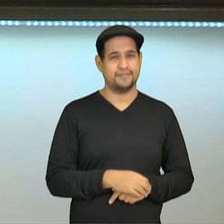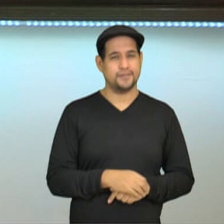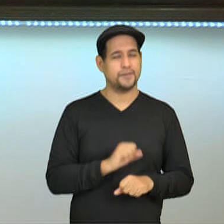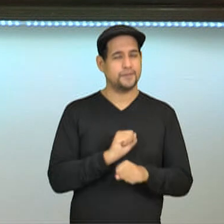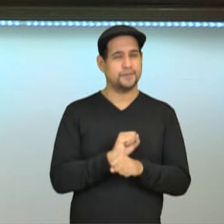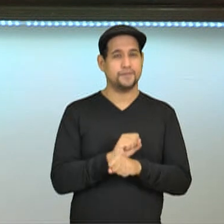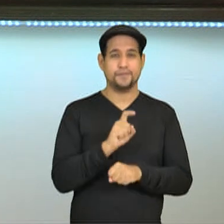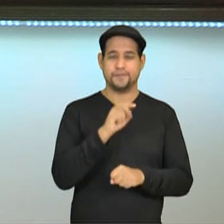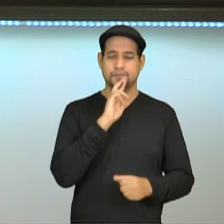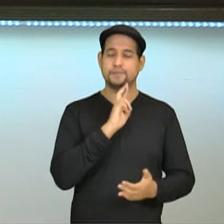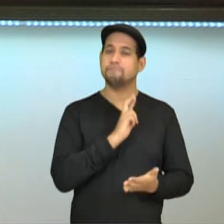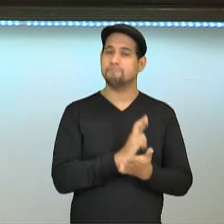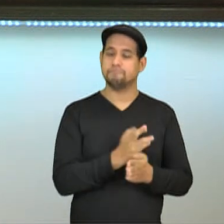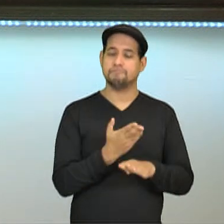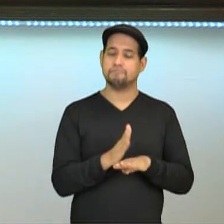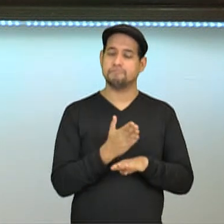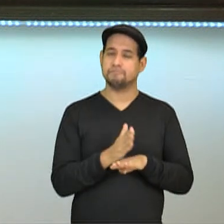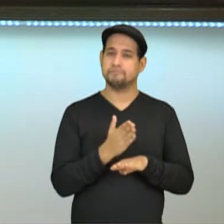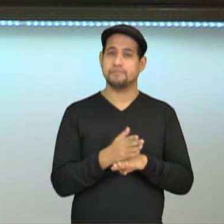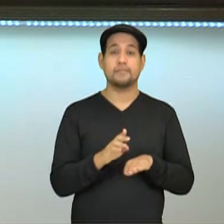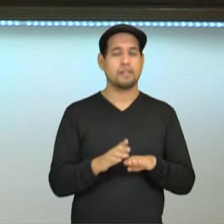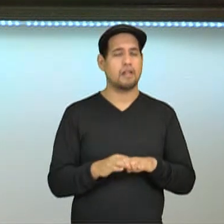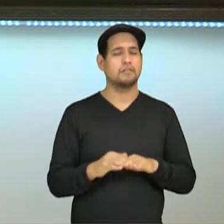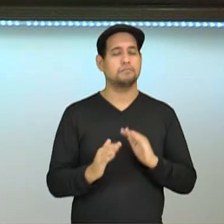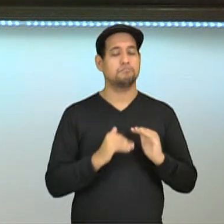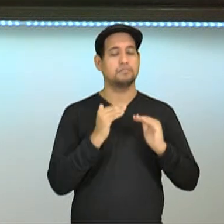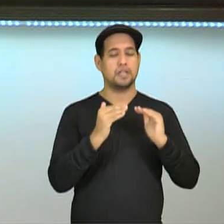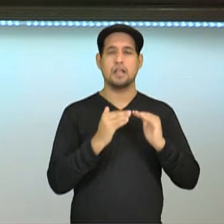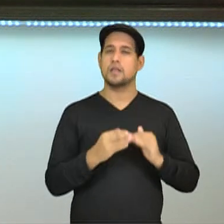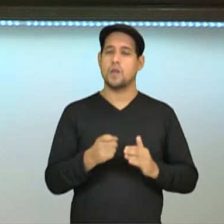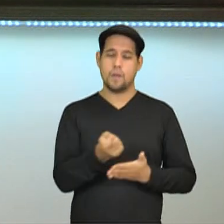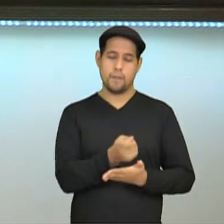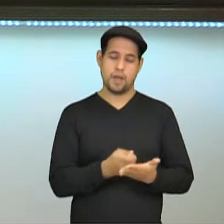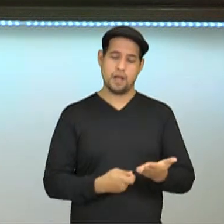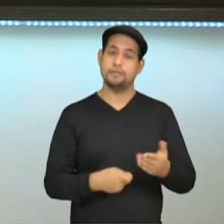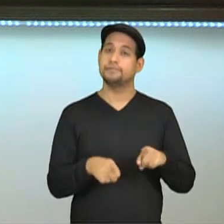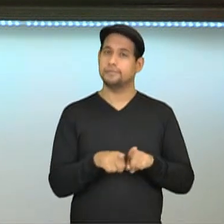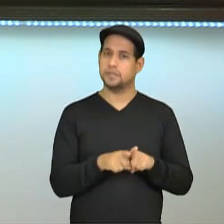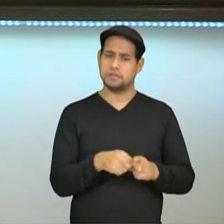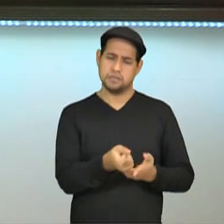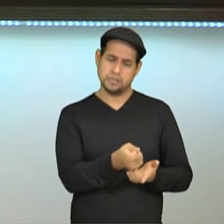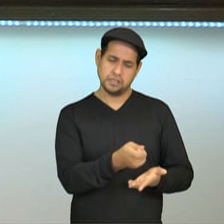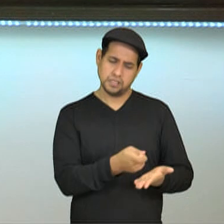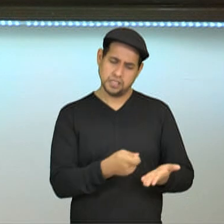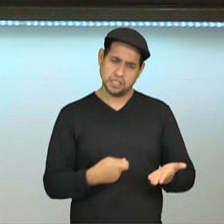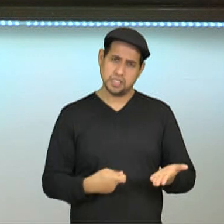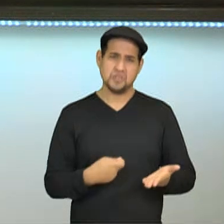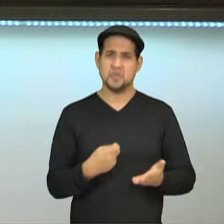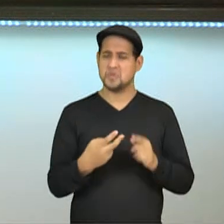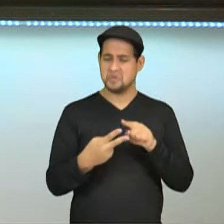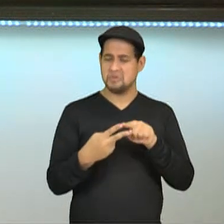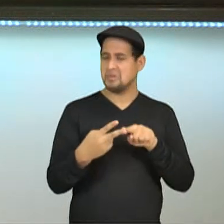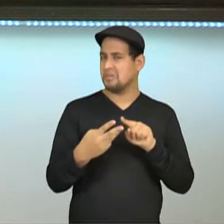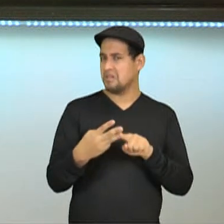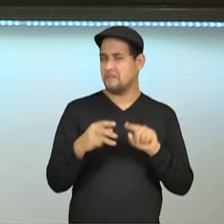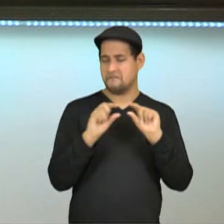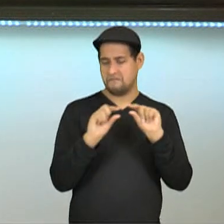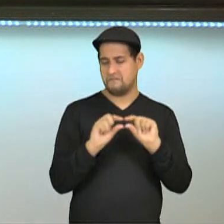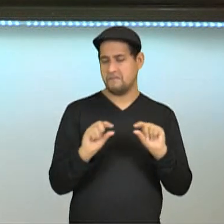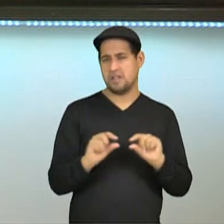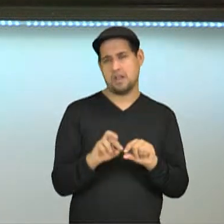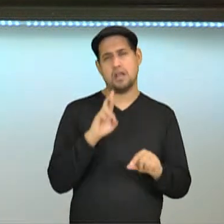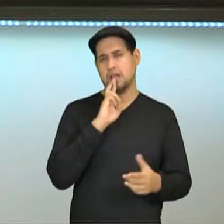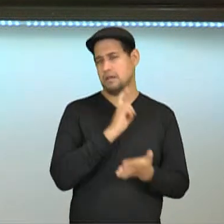mais um tempo para vocês treinarem a proficiência na língua escrita, escrevendo 2 ou 3 frases para responder